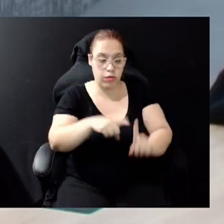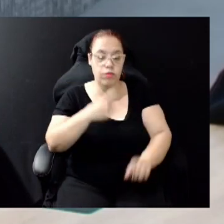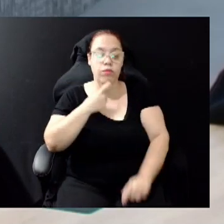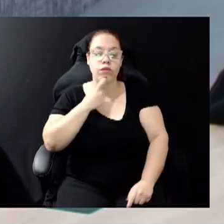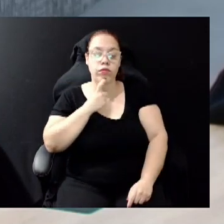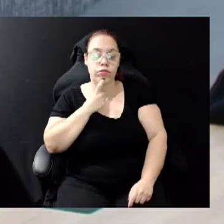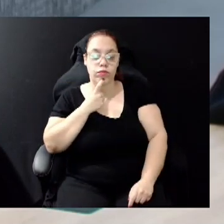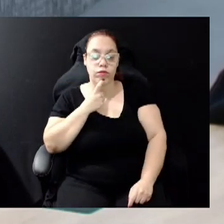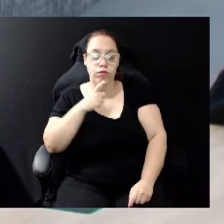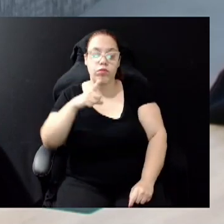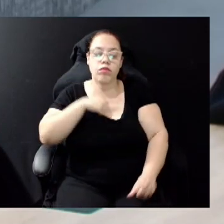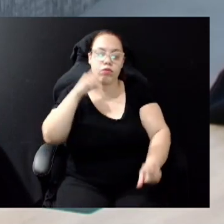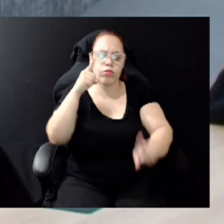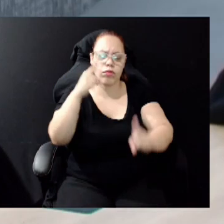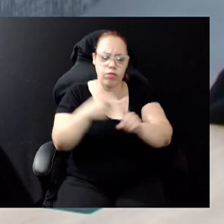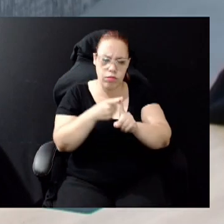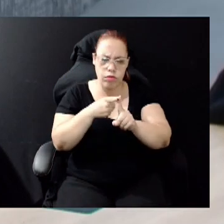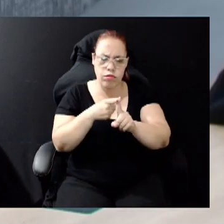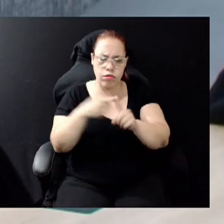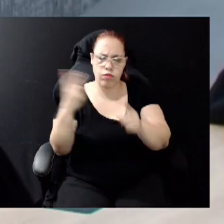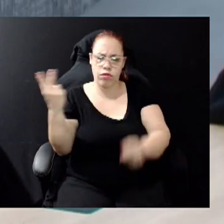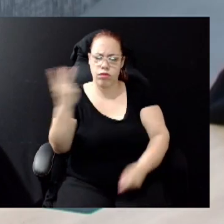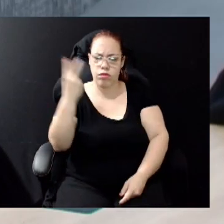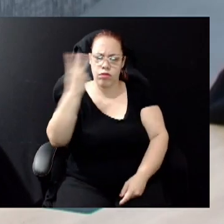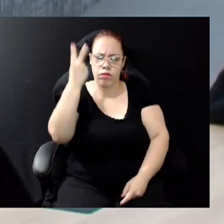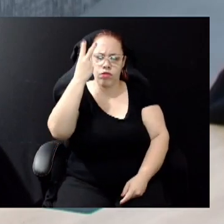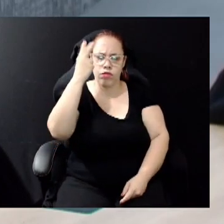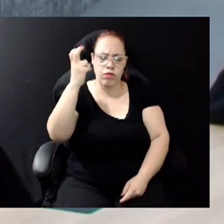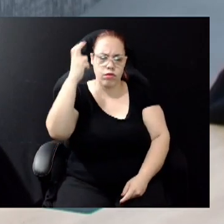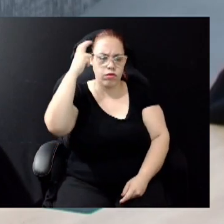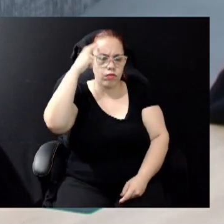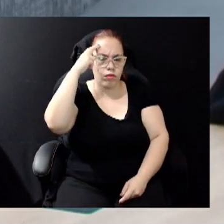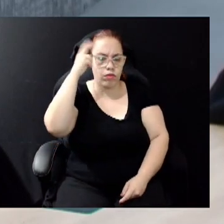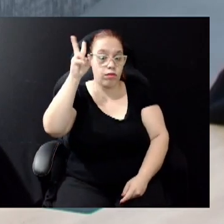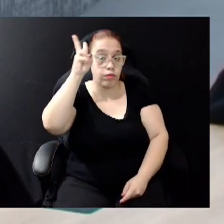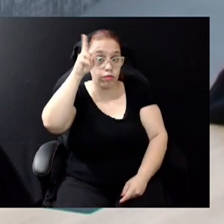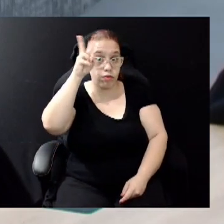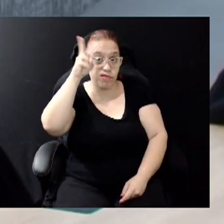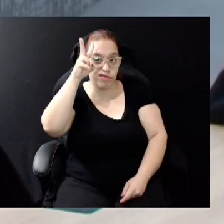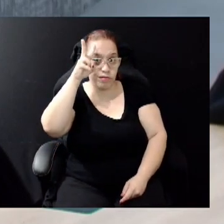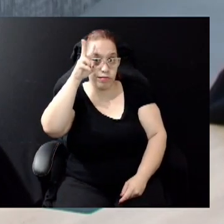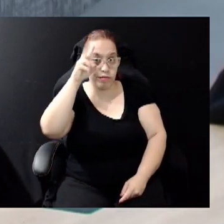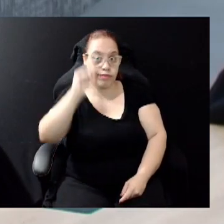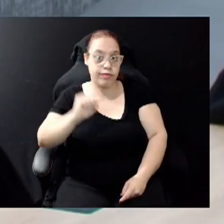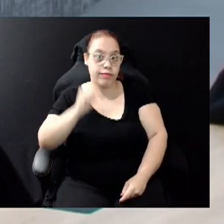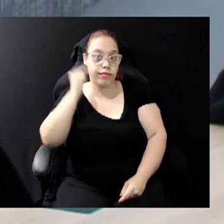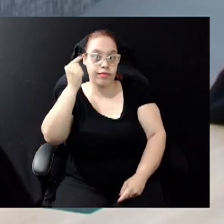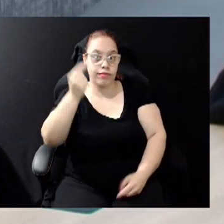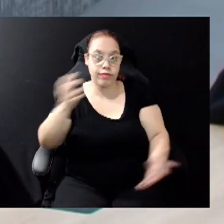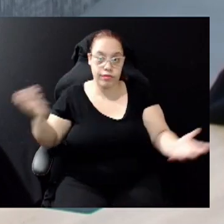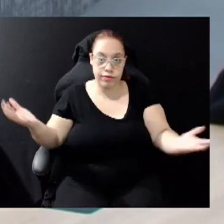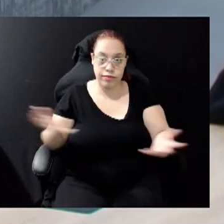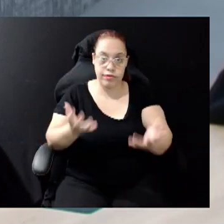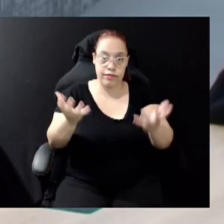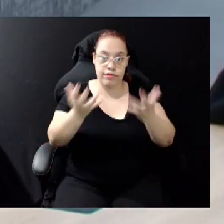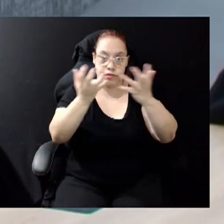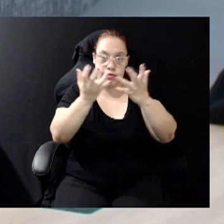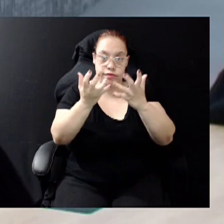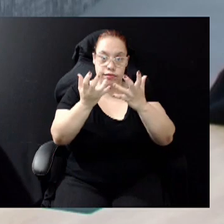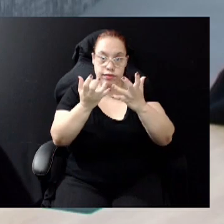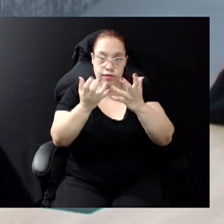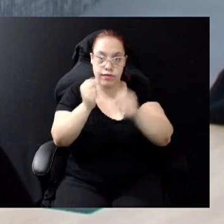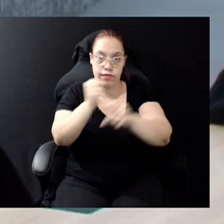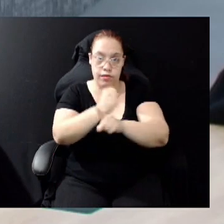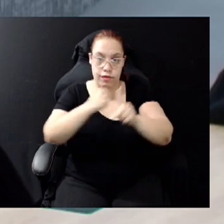como objetivo valorizar a cultura e a história, além de promover o envolvimento da